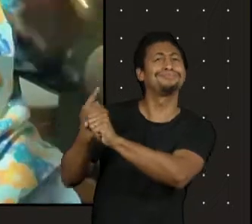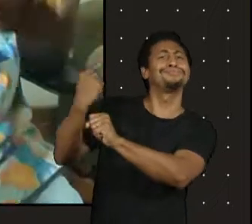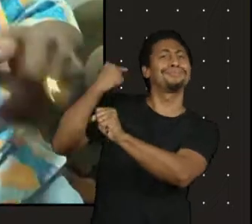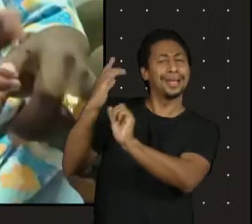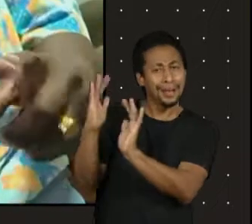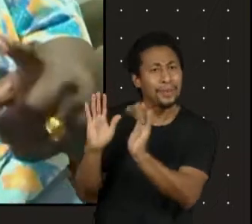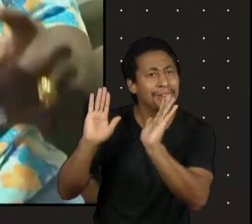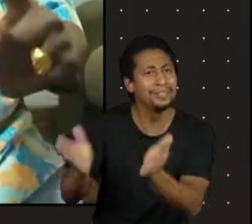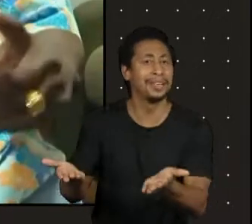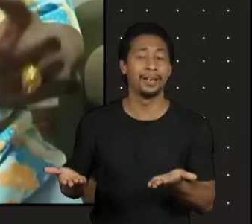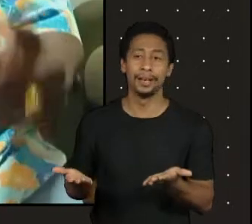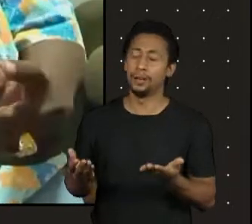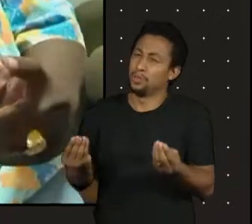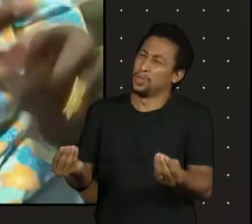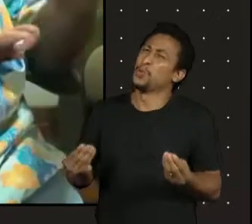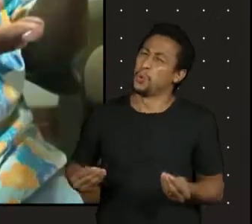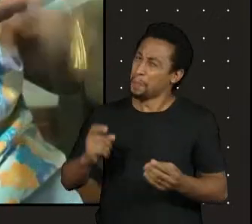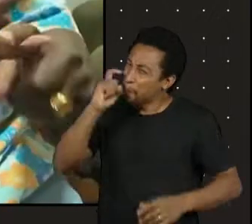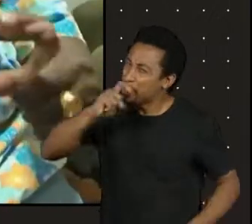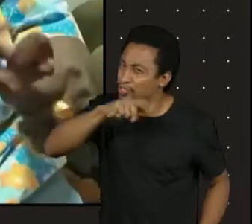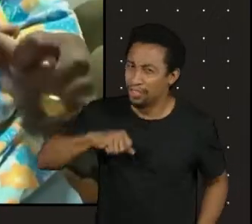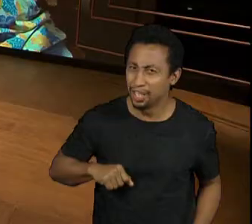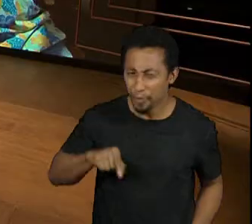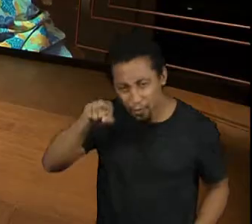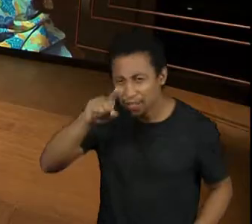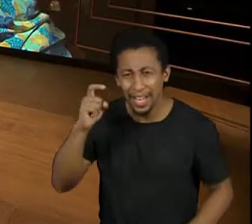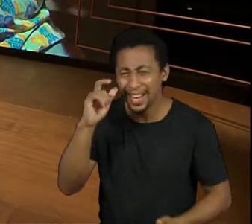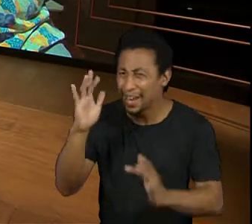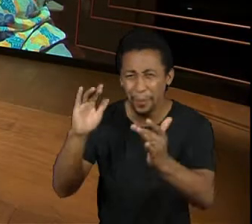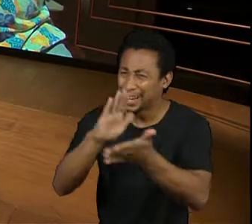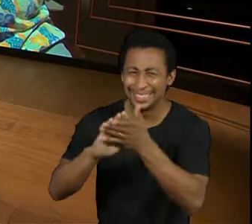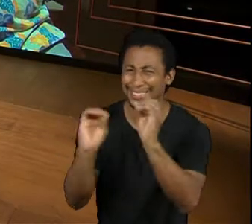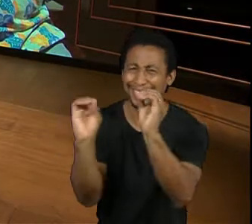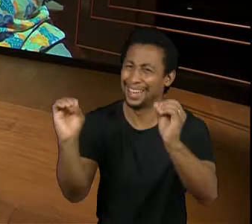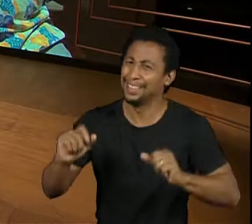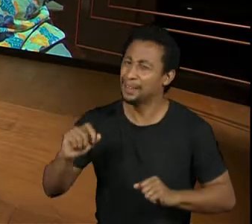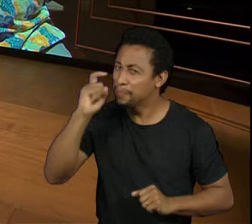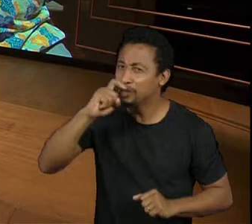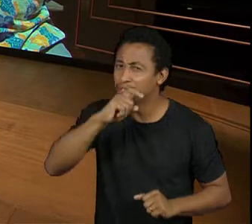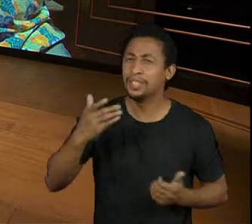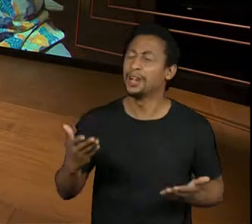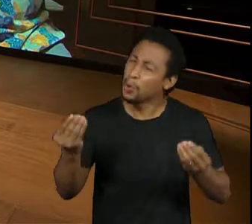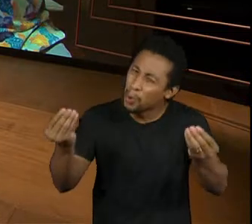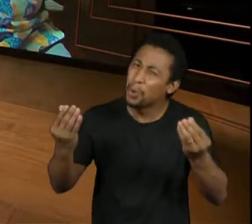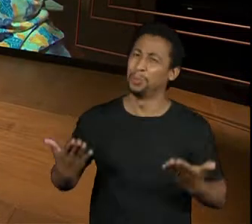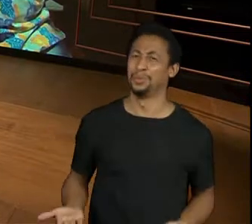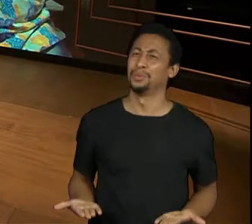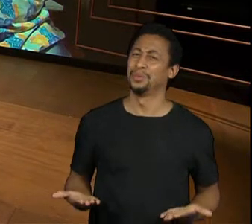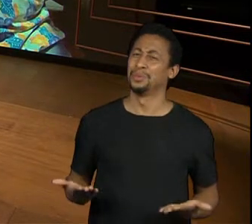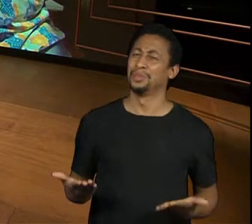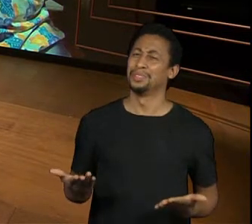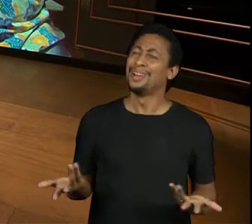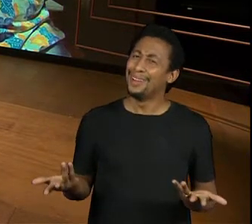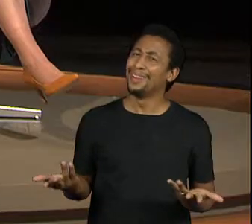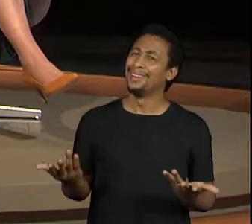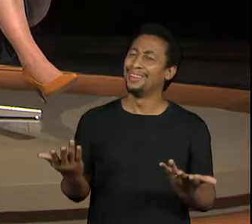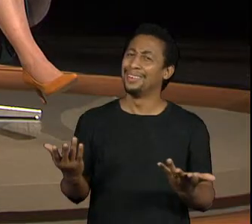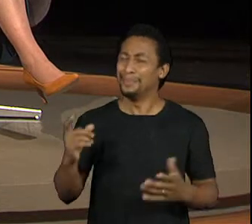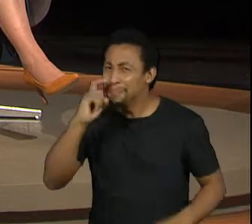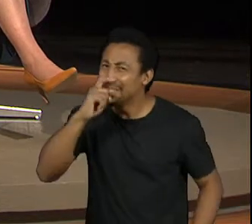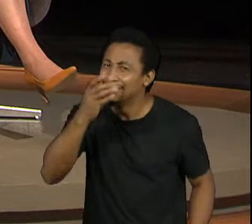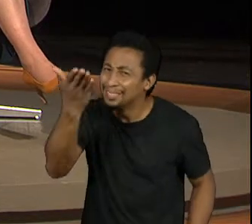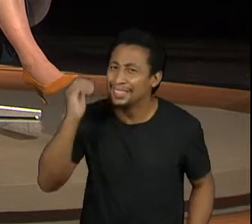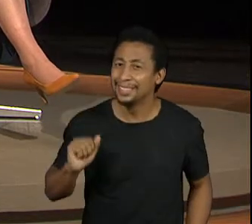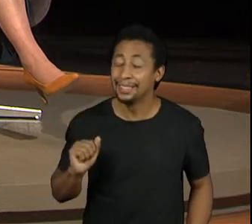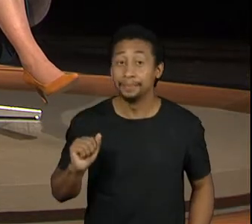E Serguei, primeiro, tu não namora ninguém. E segundo, porra, Serguei, vai, historinha agora. Era a